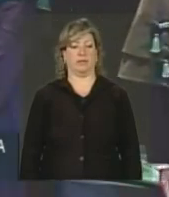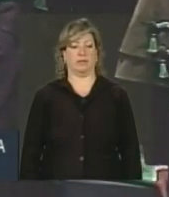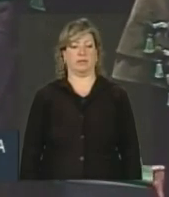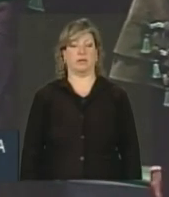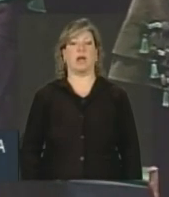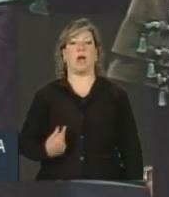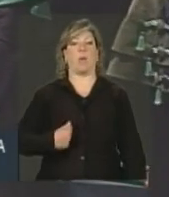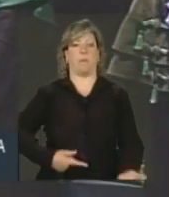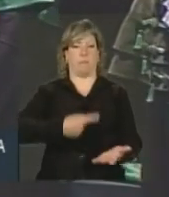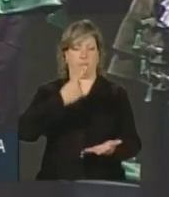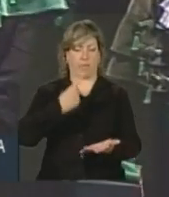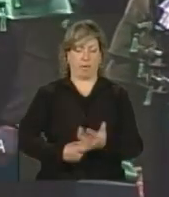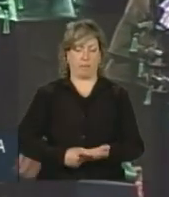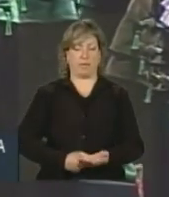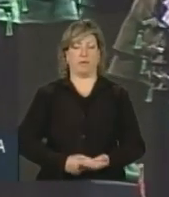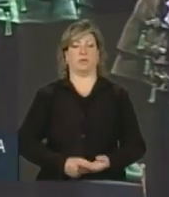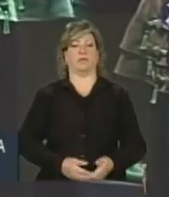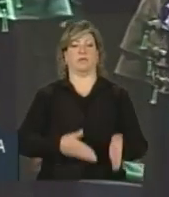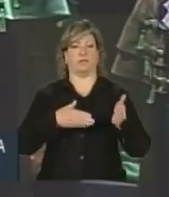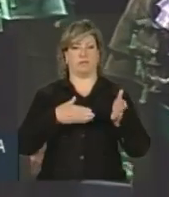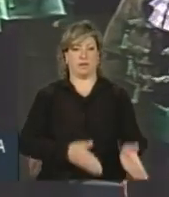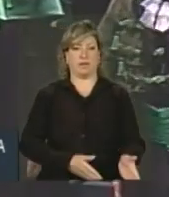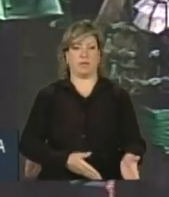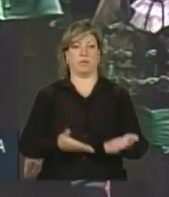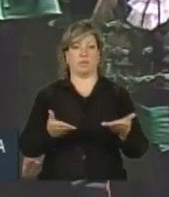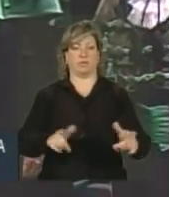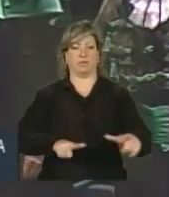Prometo ser fiel à causa da República,